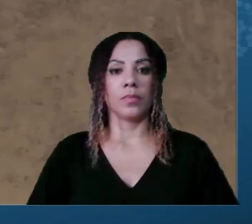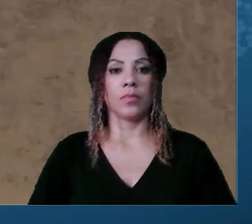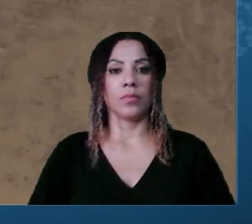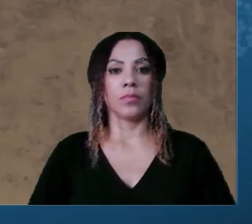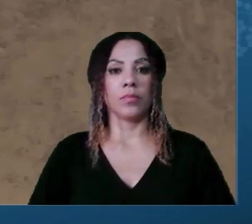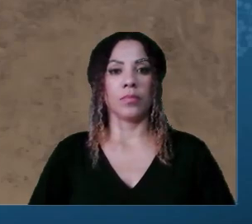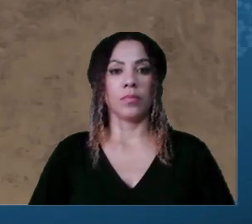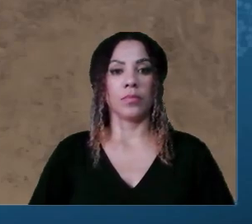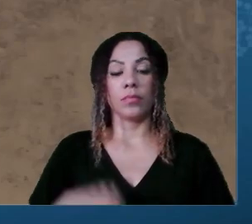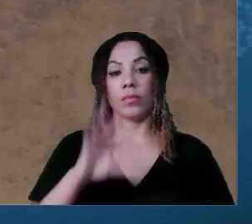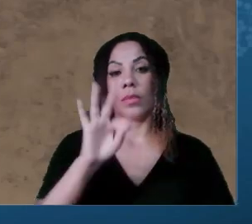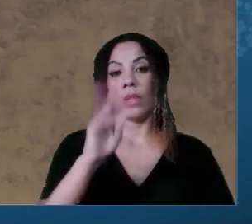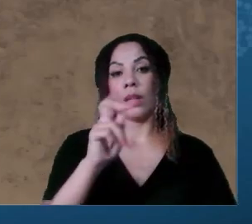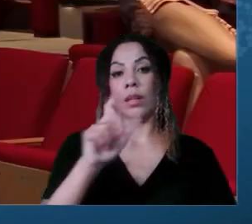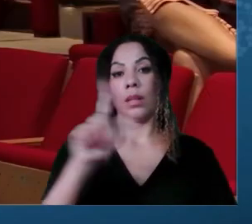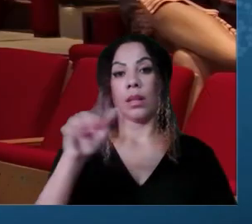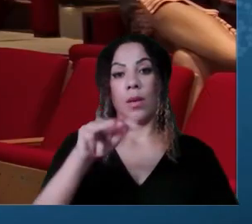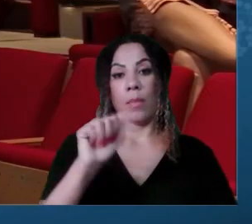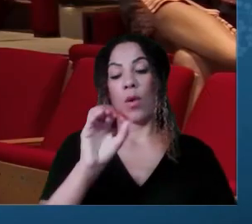Thelma Oshiro.